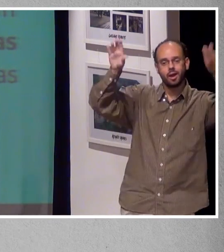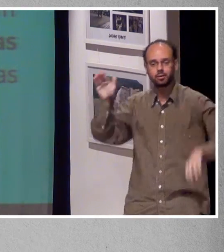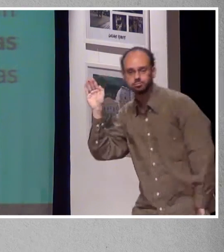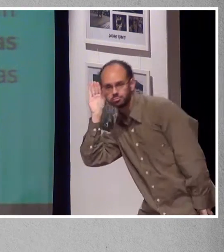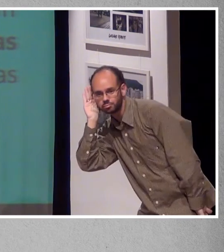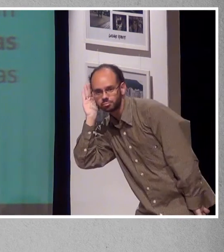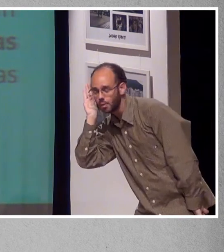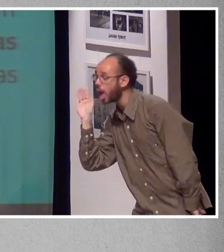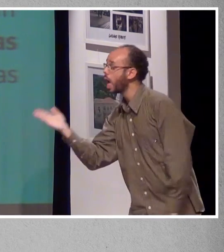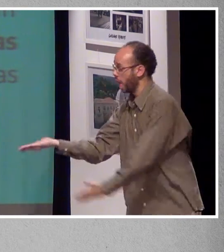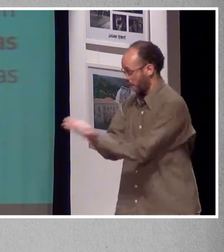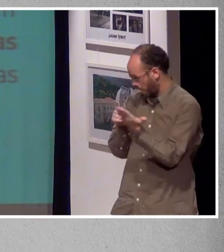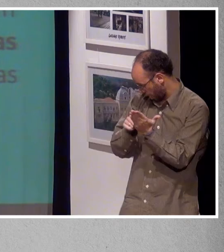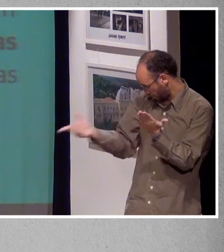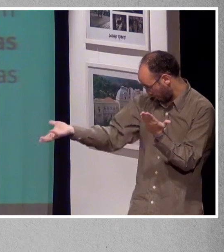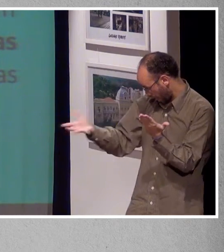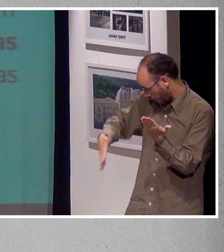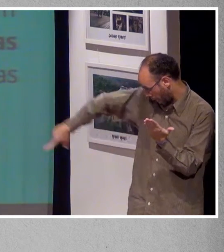uma proposta da população.